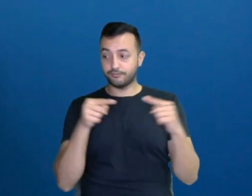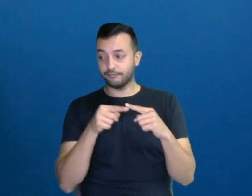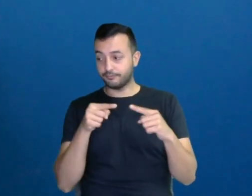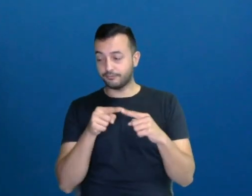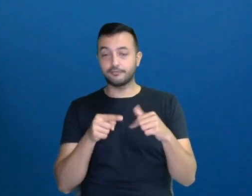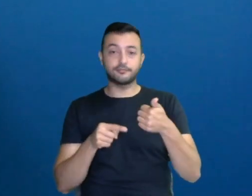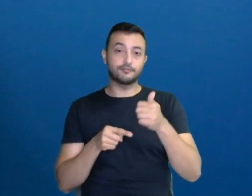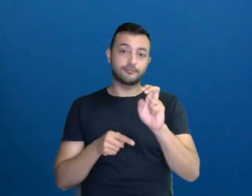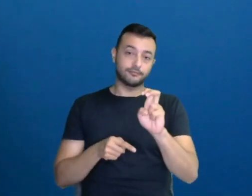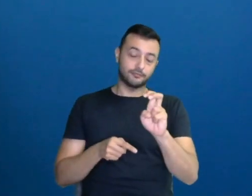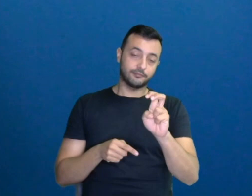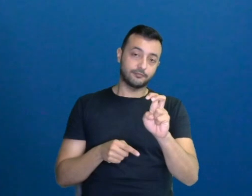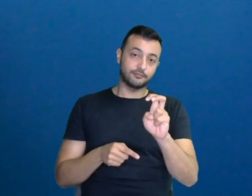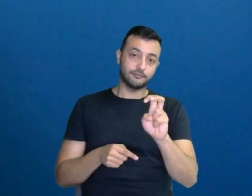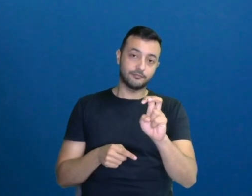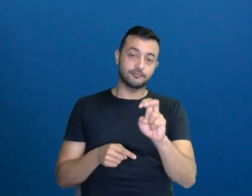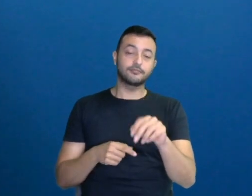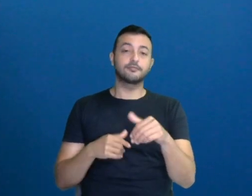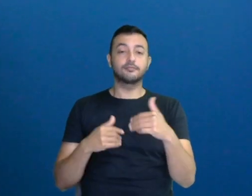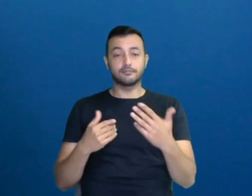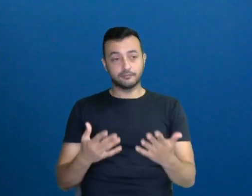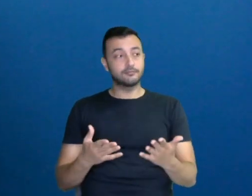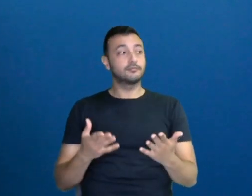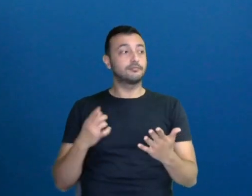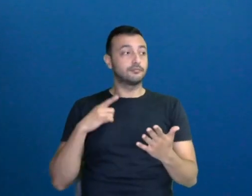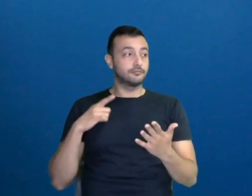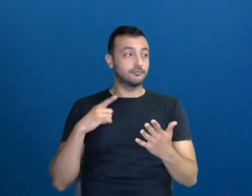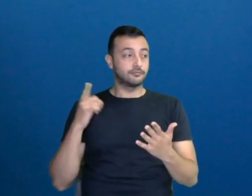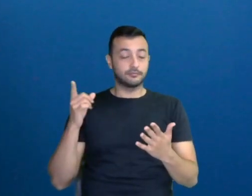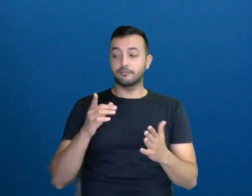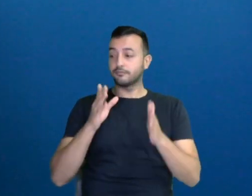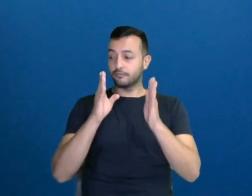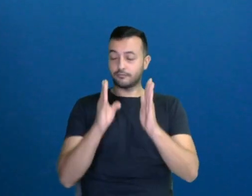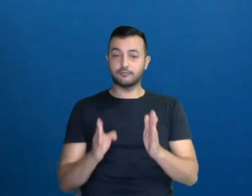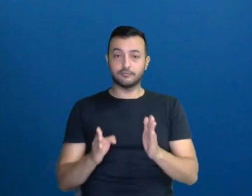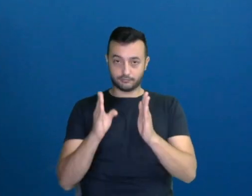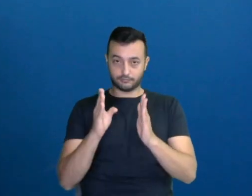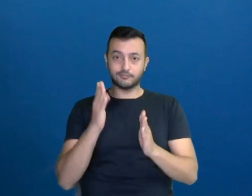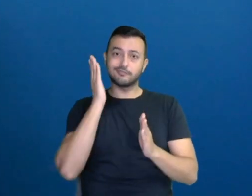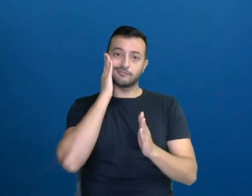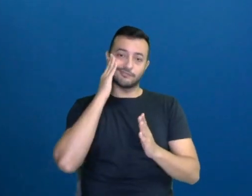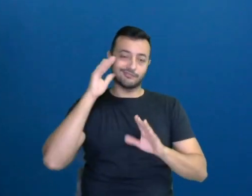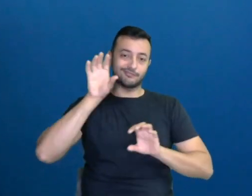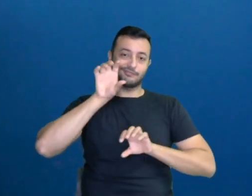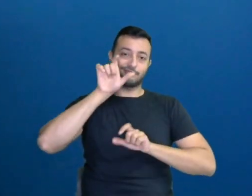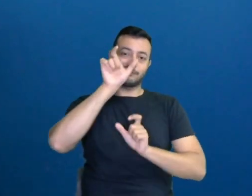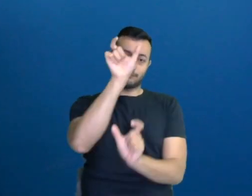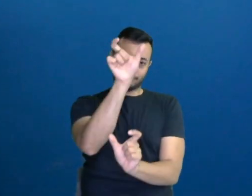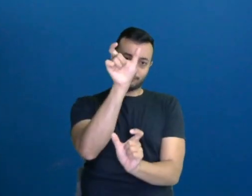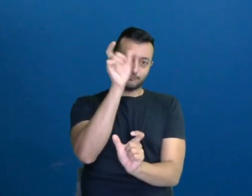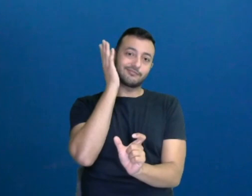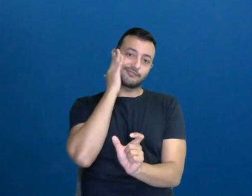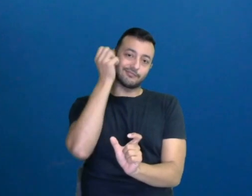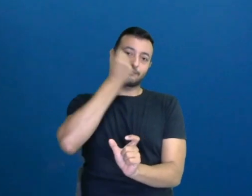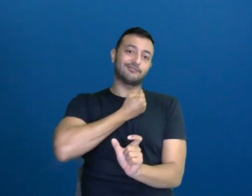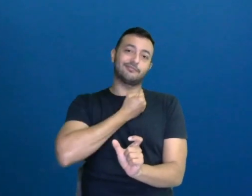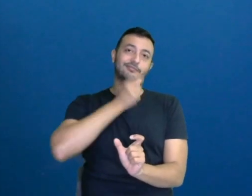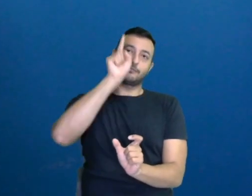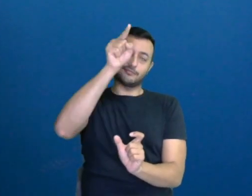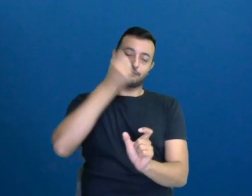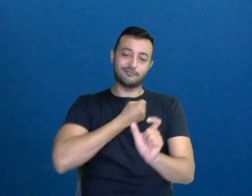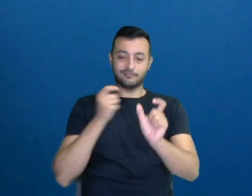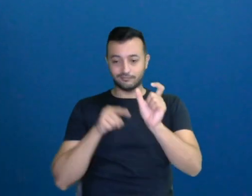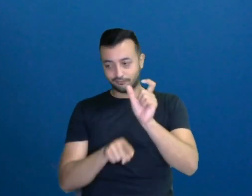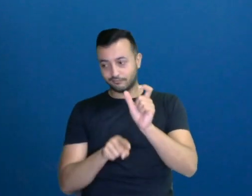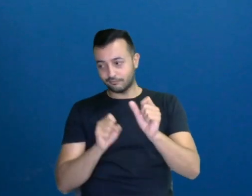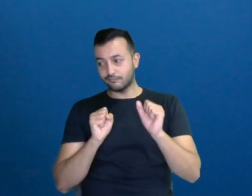está para 15, e esse aqui, o lote do meio, não é conhecido os 2 valores? Então, ao invés de você escolher o terceiro leto, você